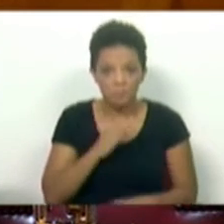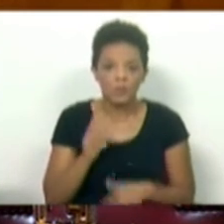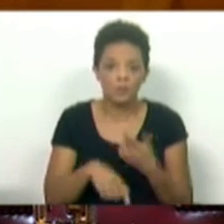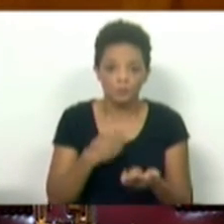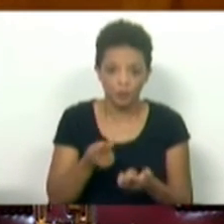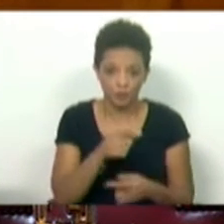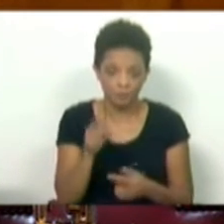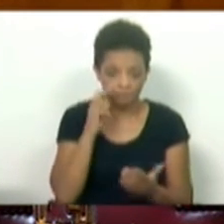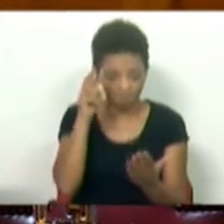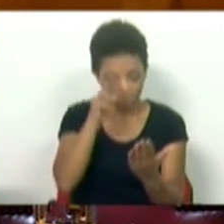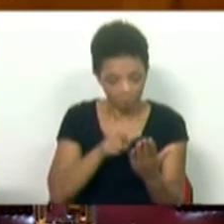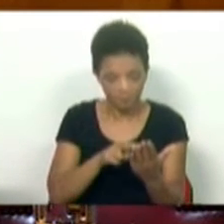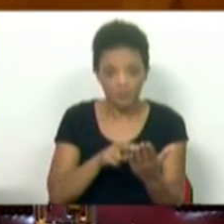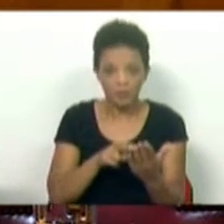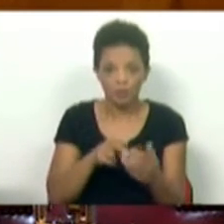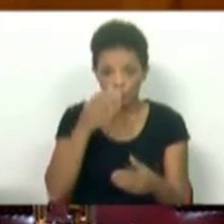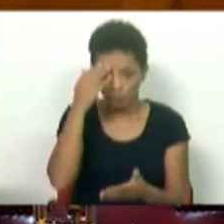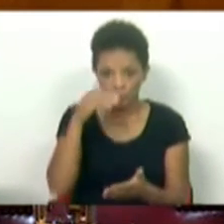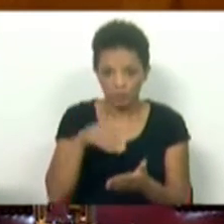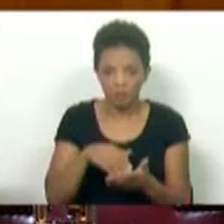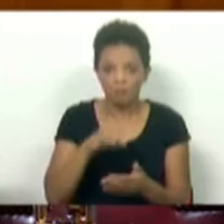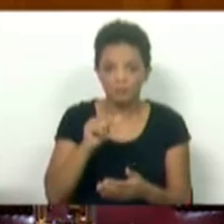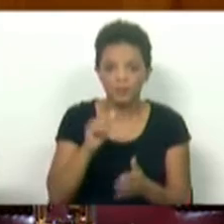depois de terem visto o resultado de um choque fiscal